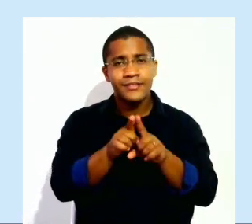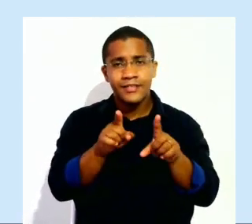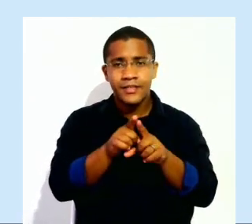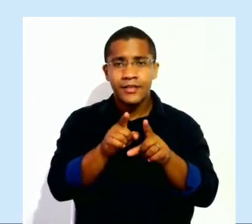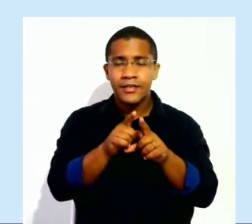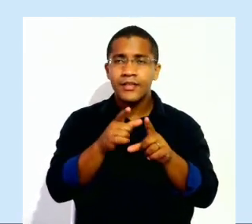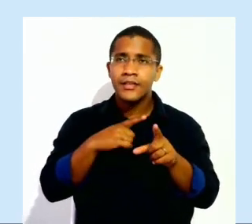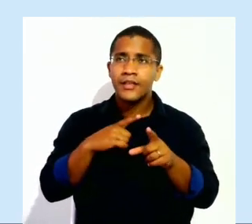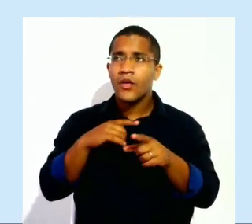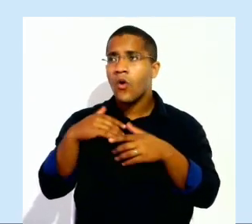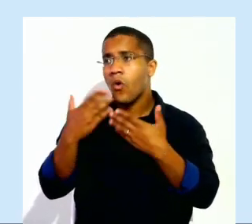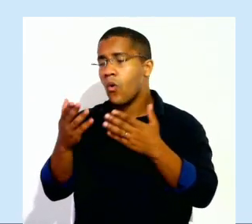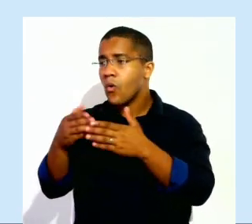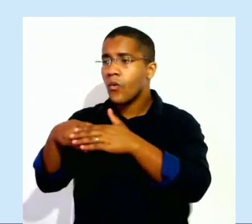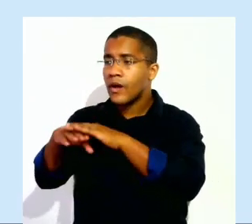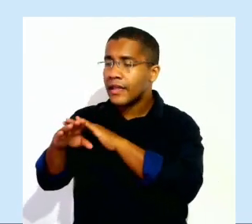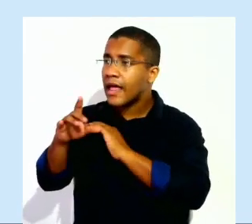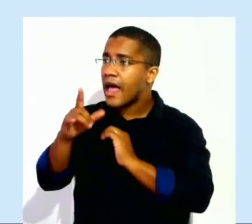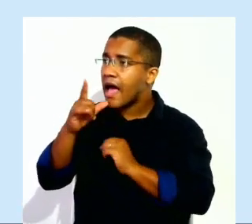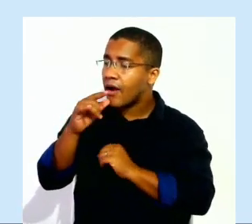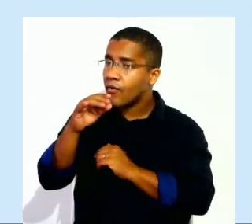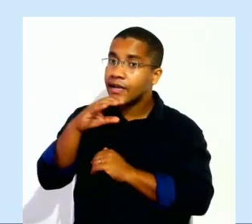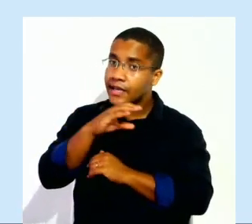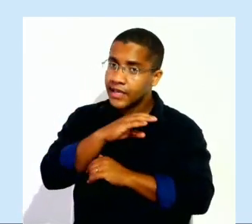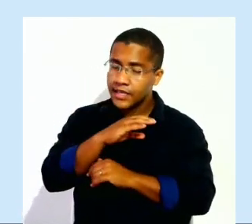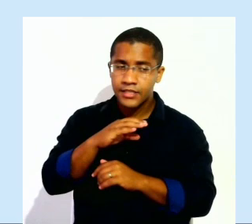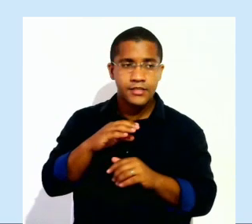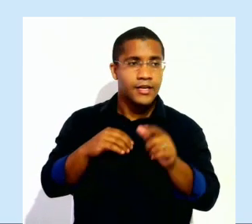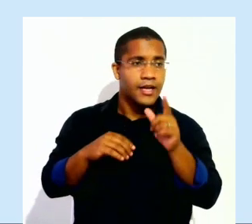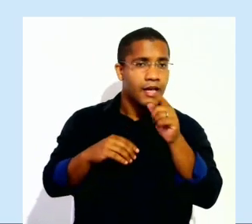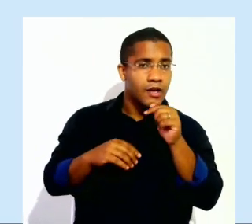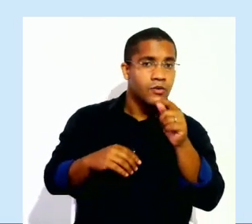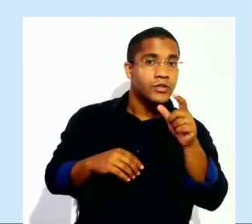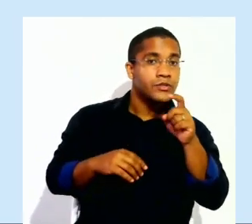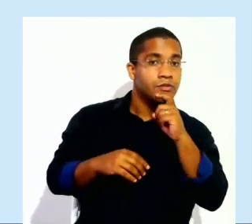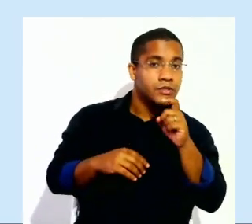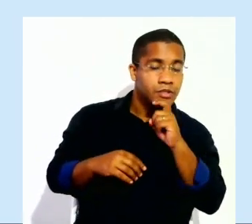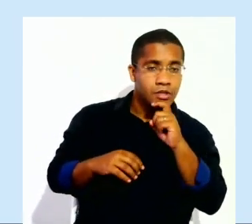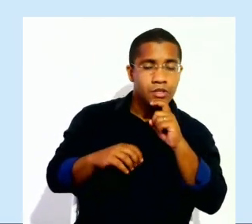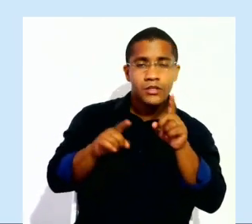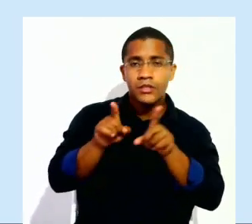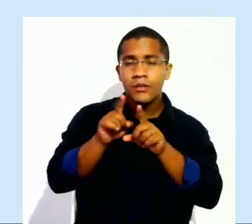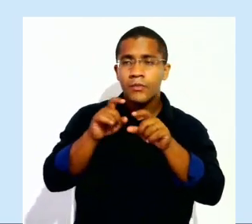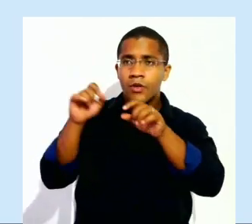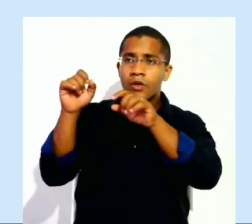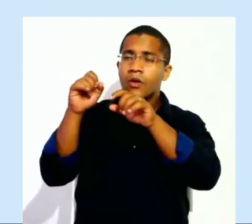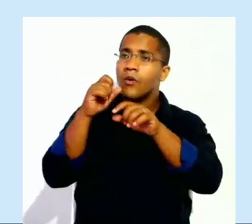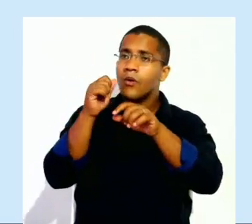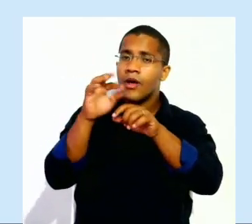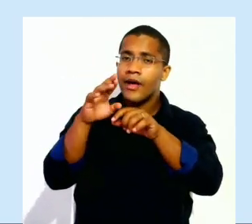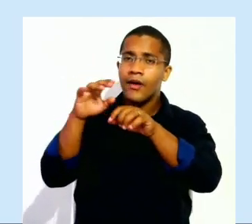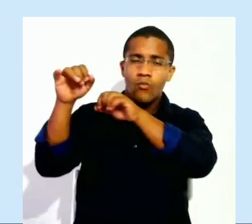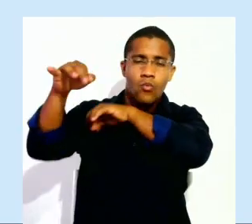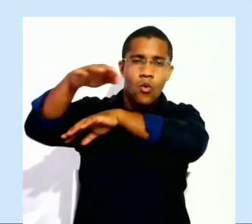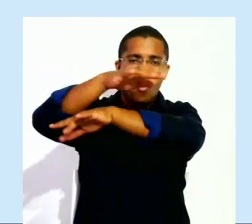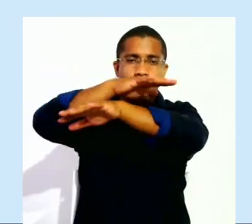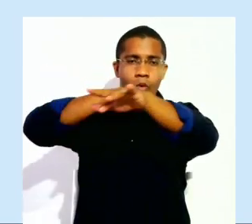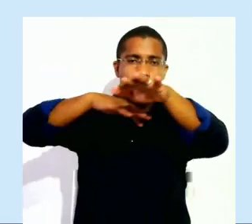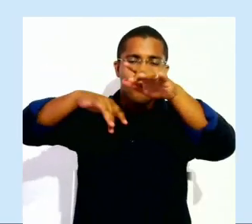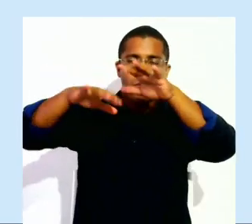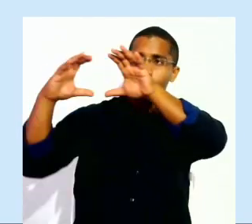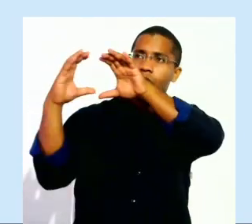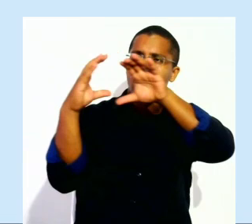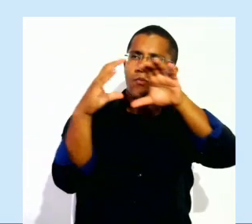abastecimento tanto de água quente, de água gelada e de sistema de refrigeração, incluindo aí